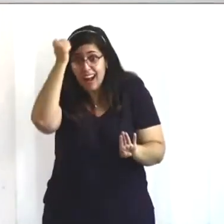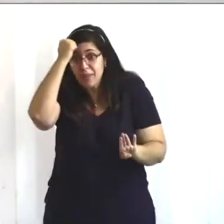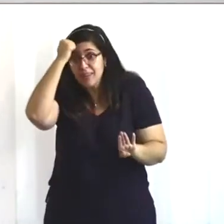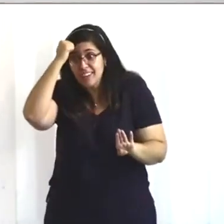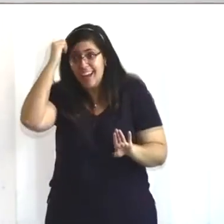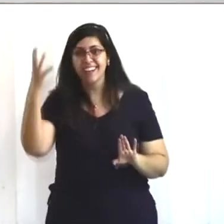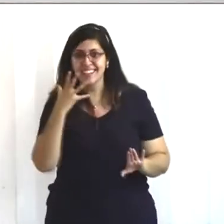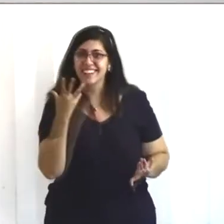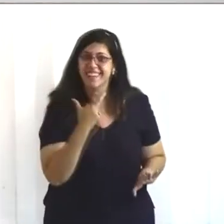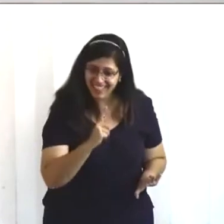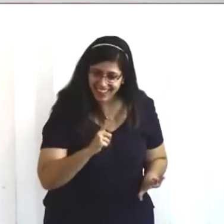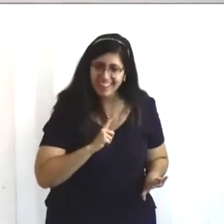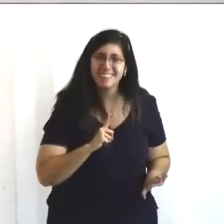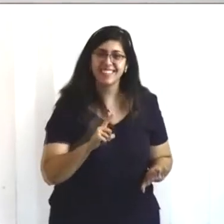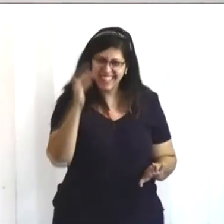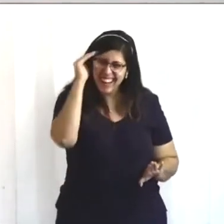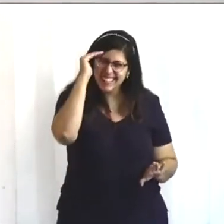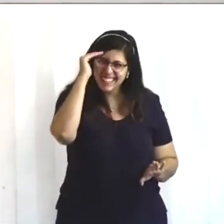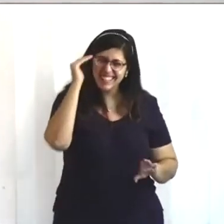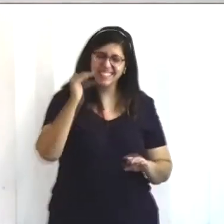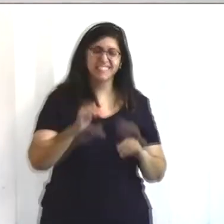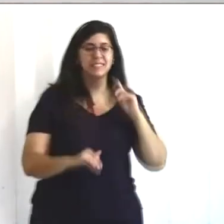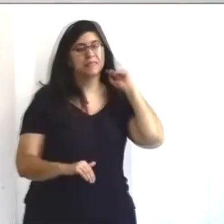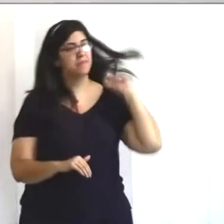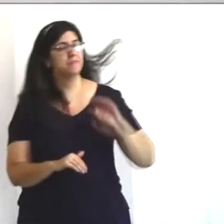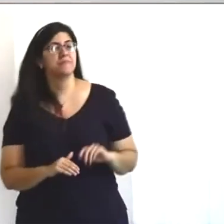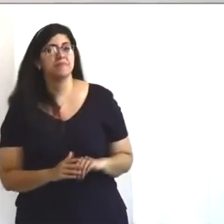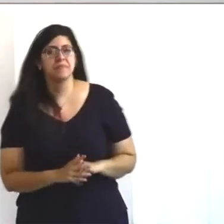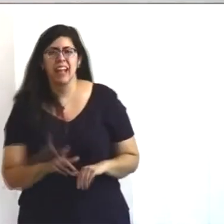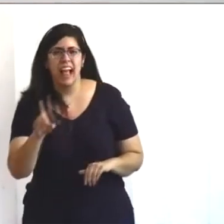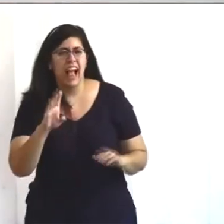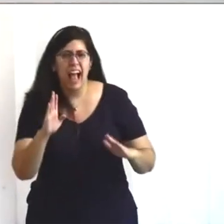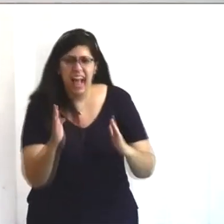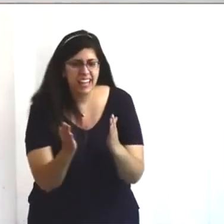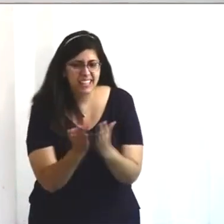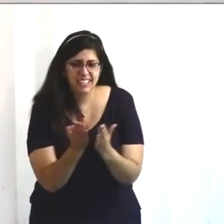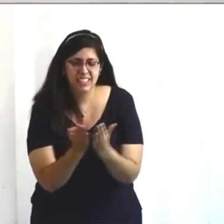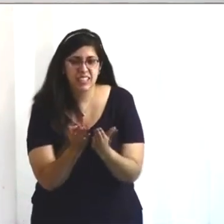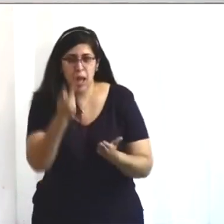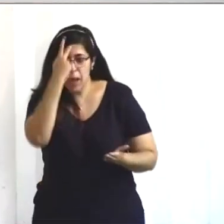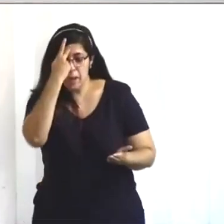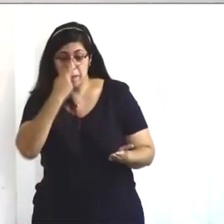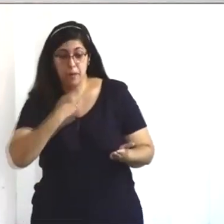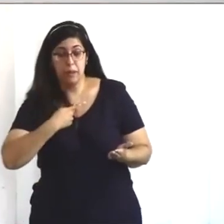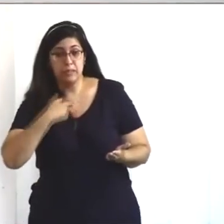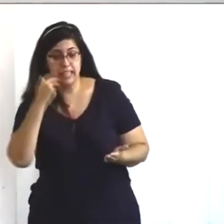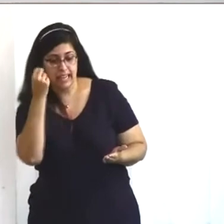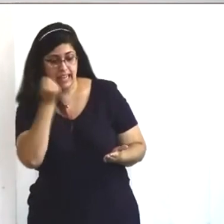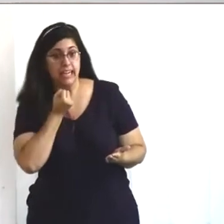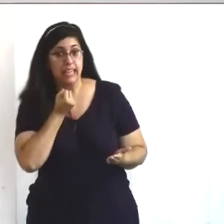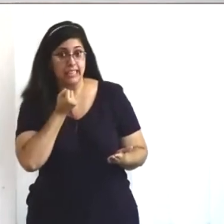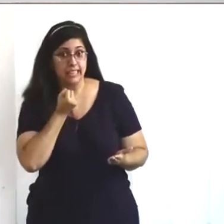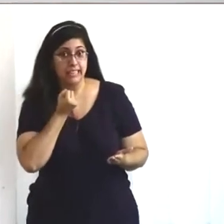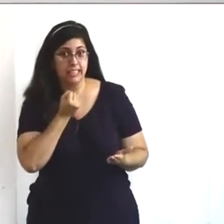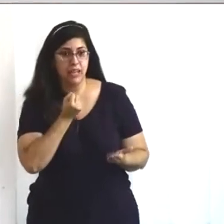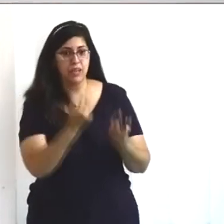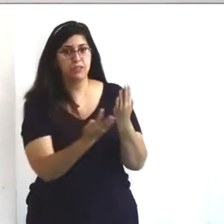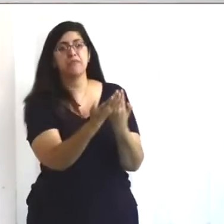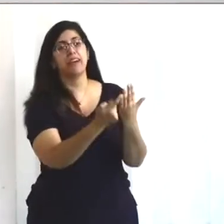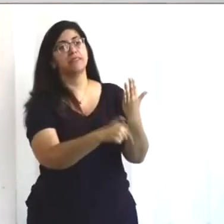à luz do Evangelho ou daquilo que a palavra diz, nenhum cristão genuíno pode cometer o